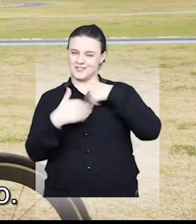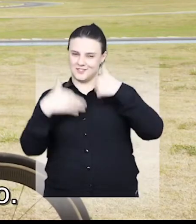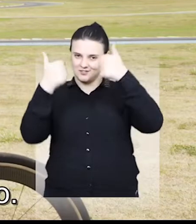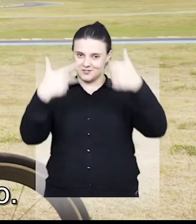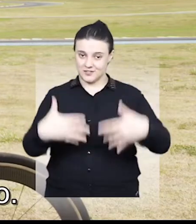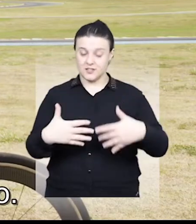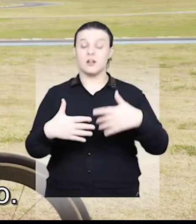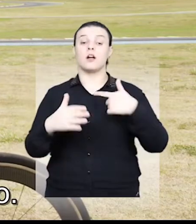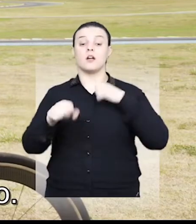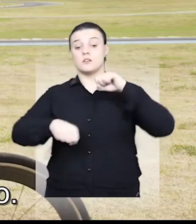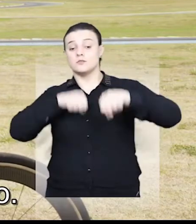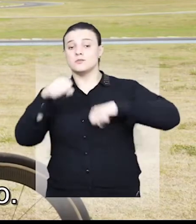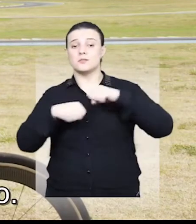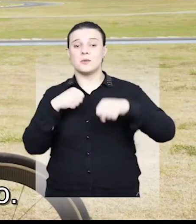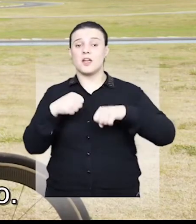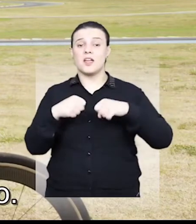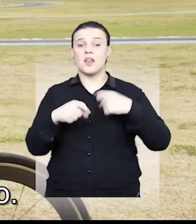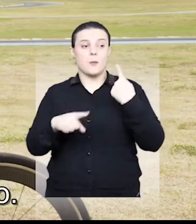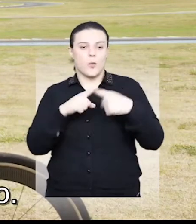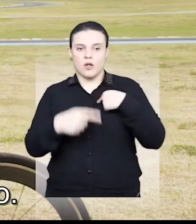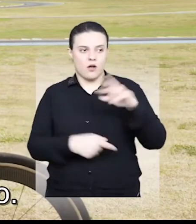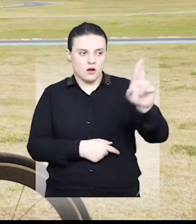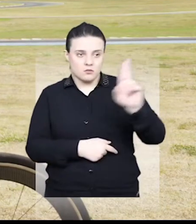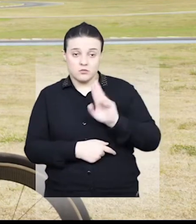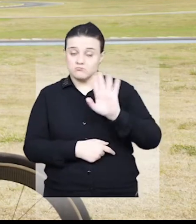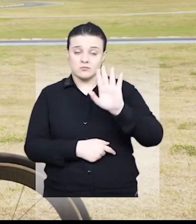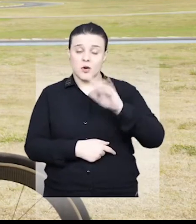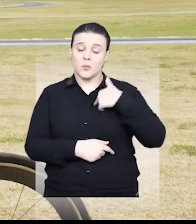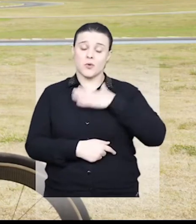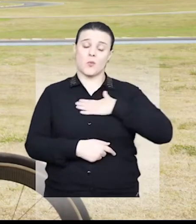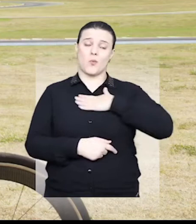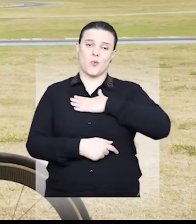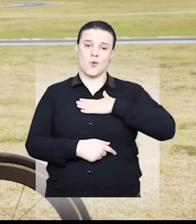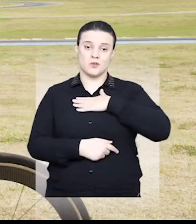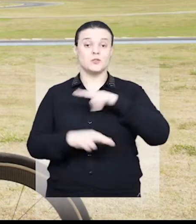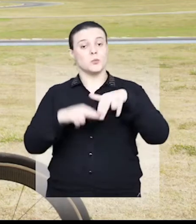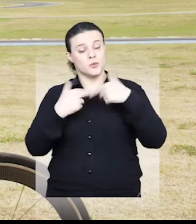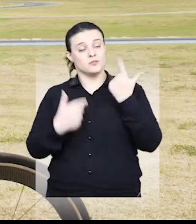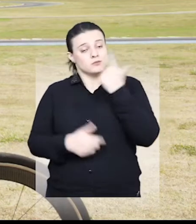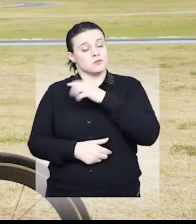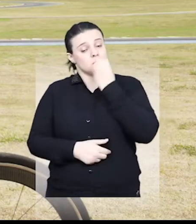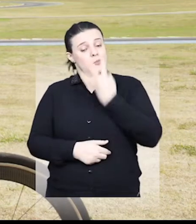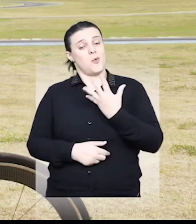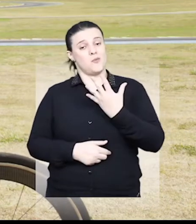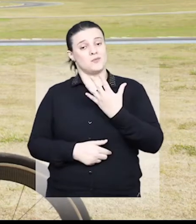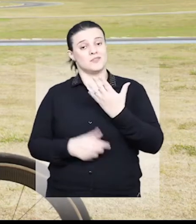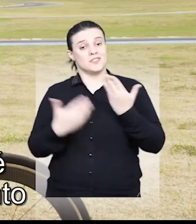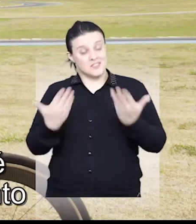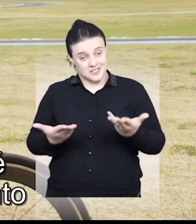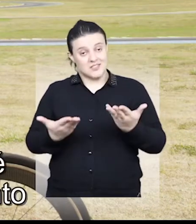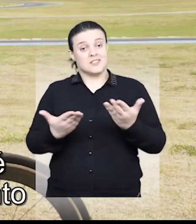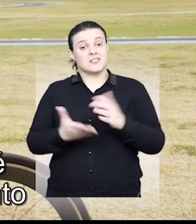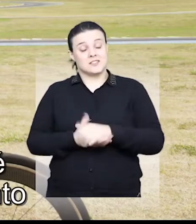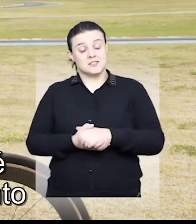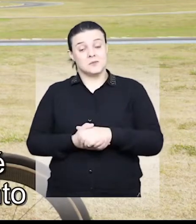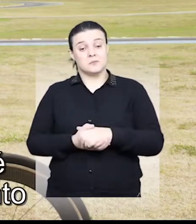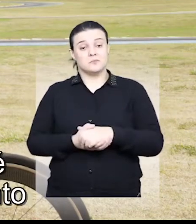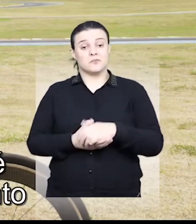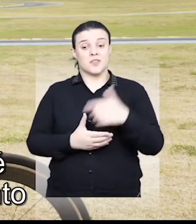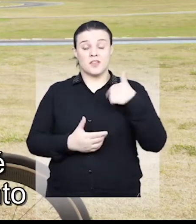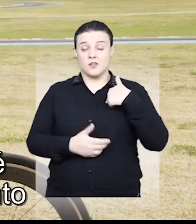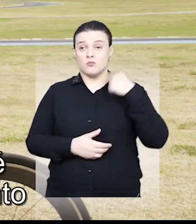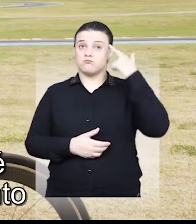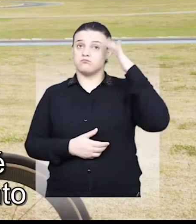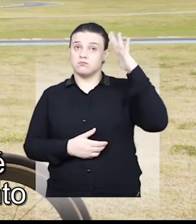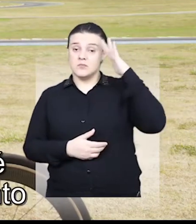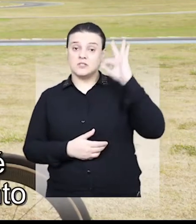disse antes, o ciclismo eu faço não é pelo resultado, é porque eu gosto. E eu acredito que é por isso que eu sou bom. Então, o